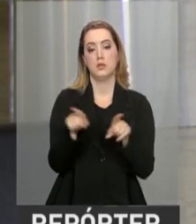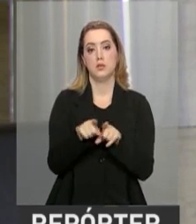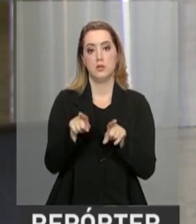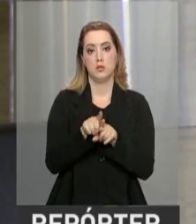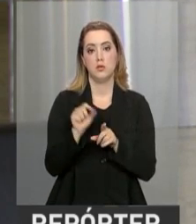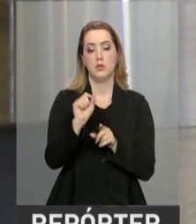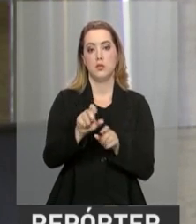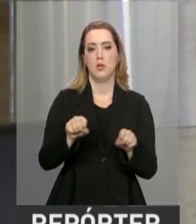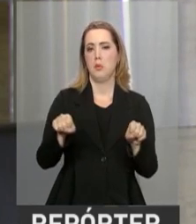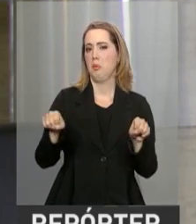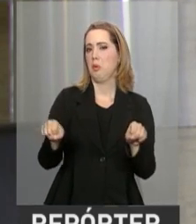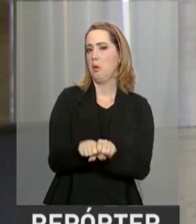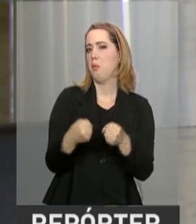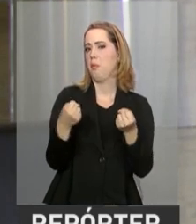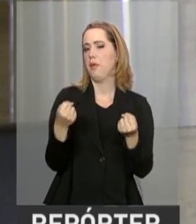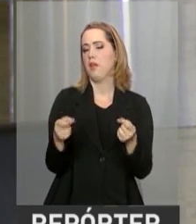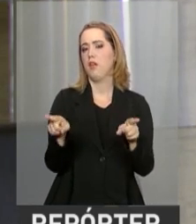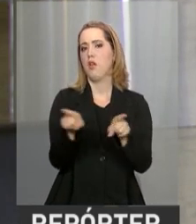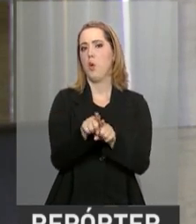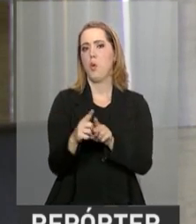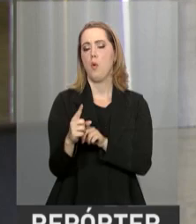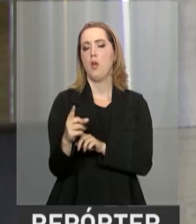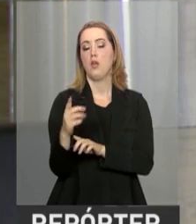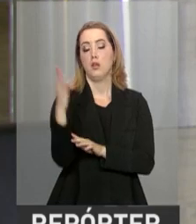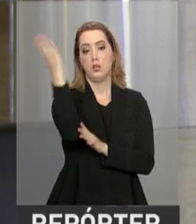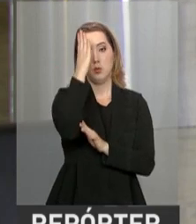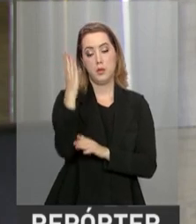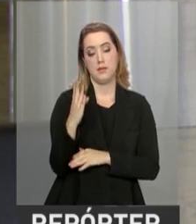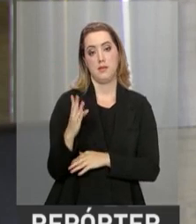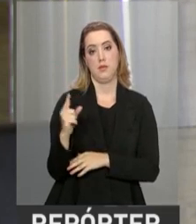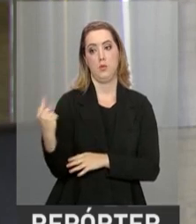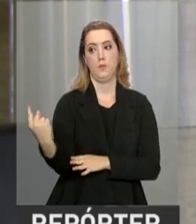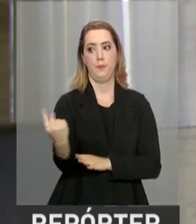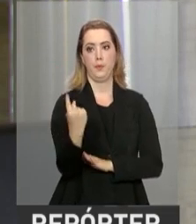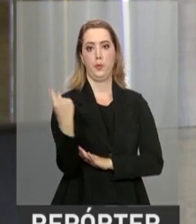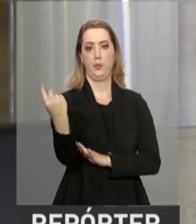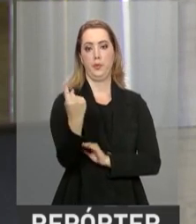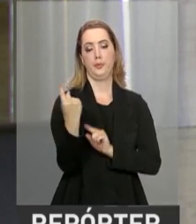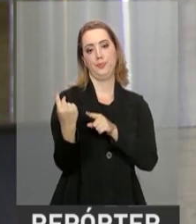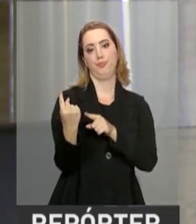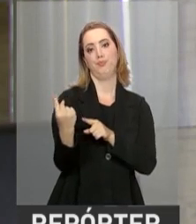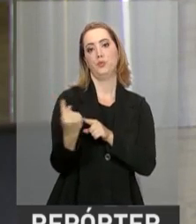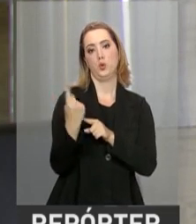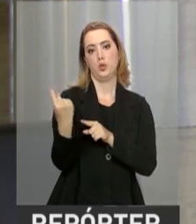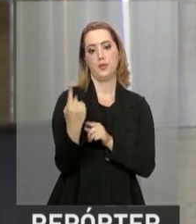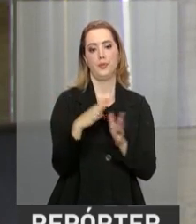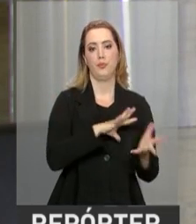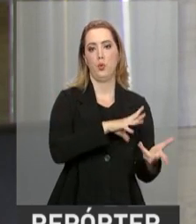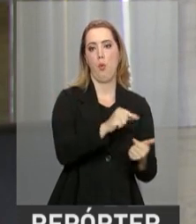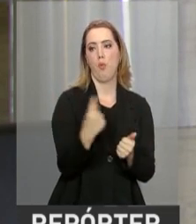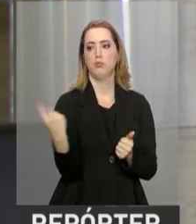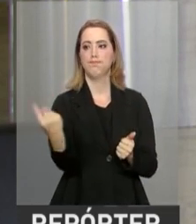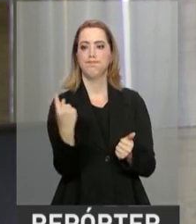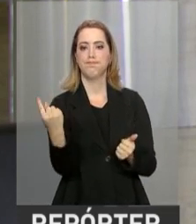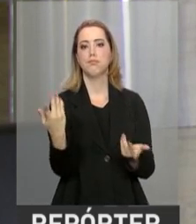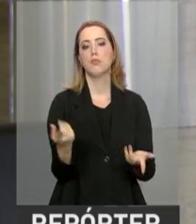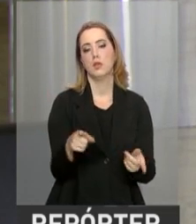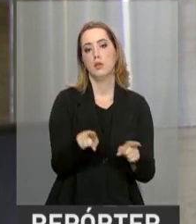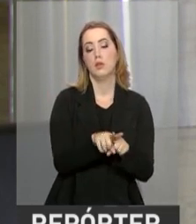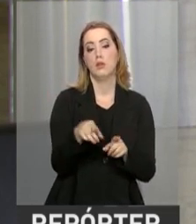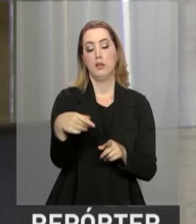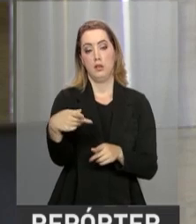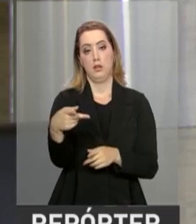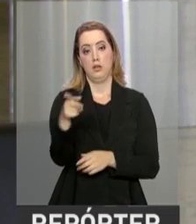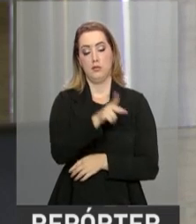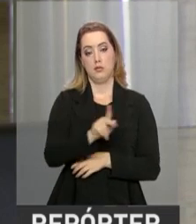também para romper um relativo isolamento externo que o Brasil se colocou nos últimos anos o presidente Michel